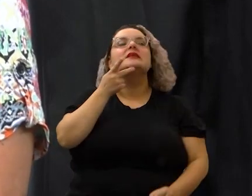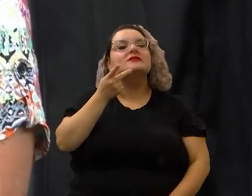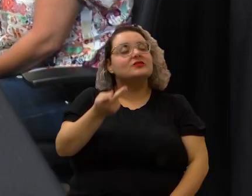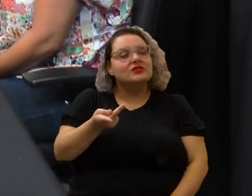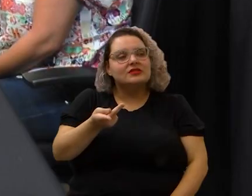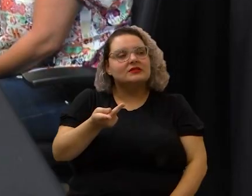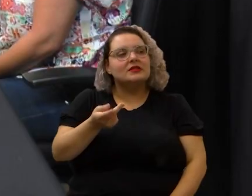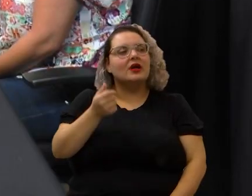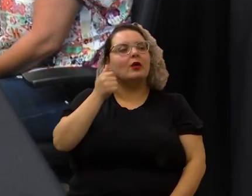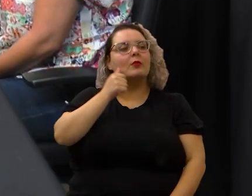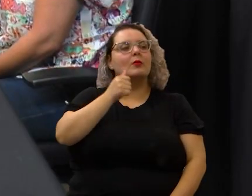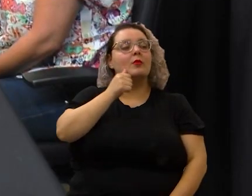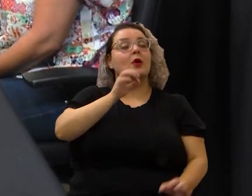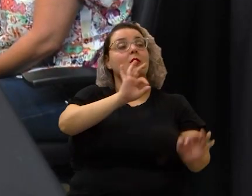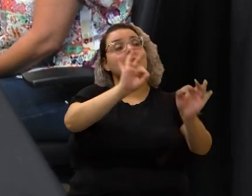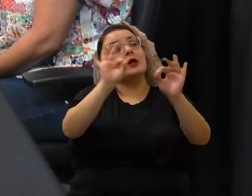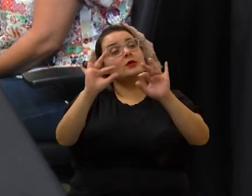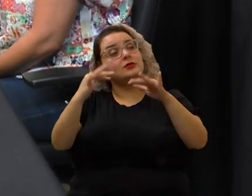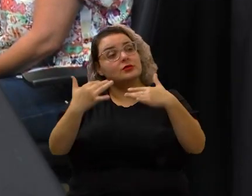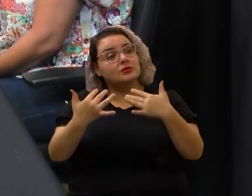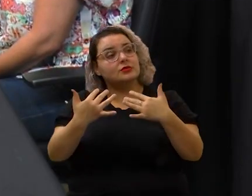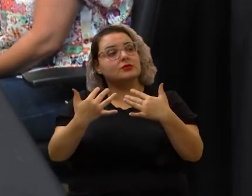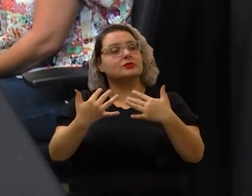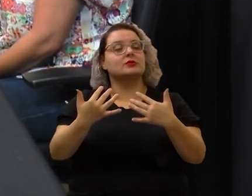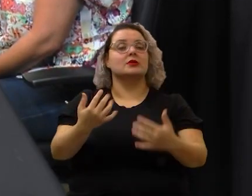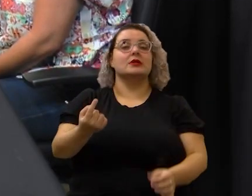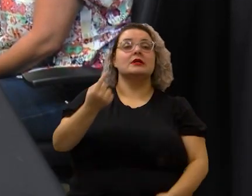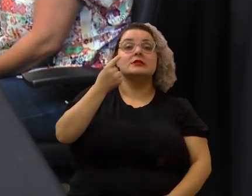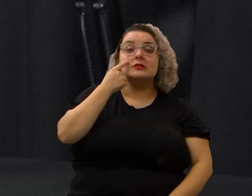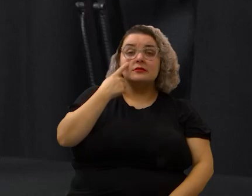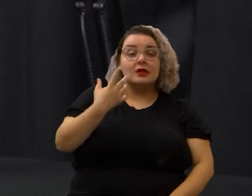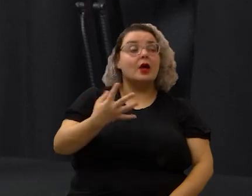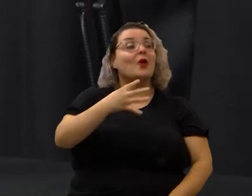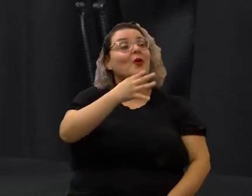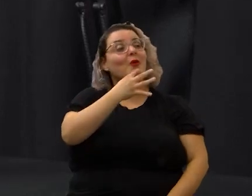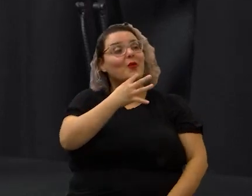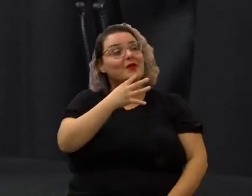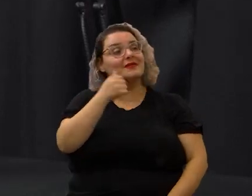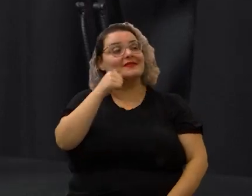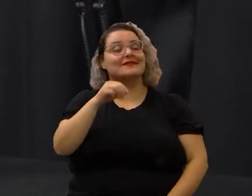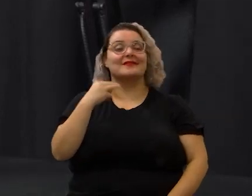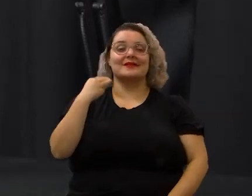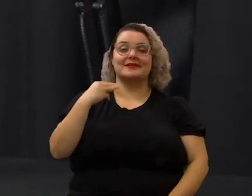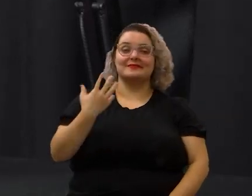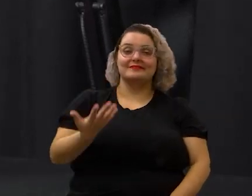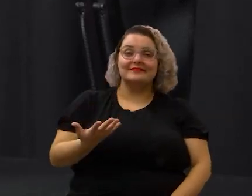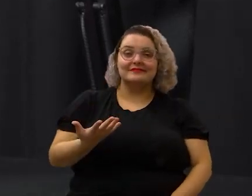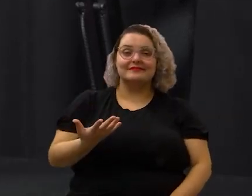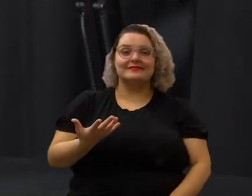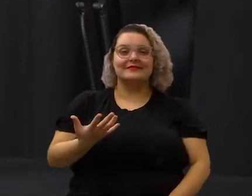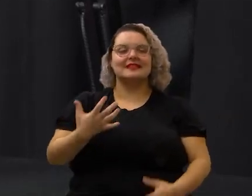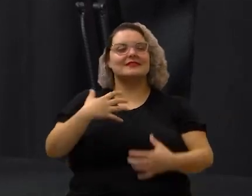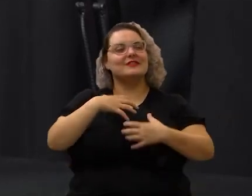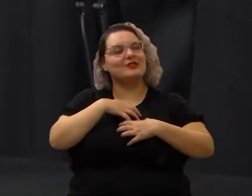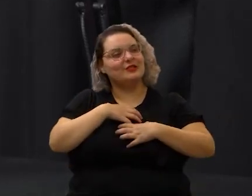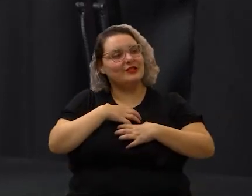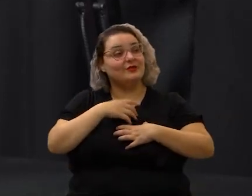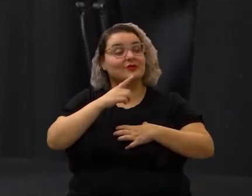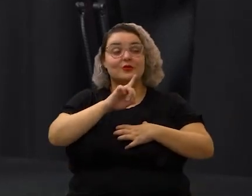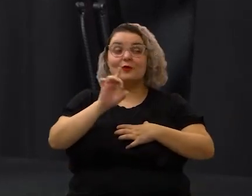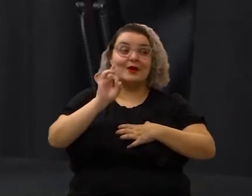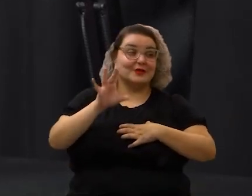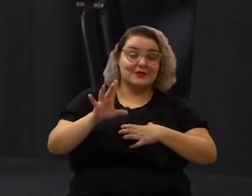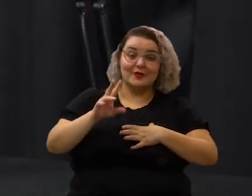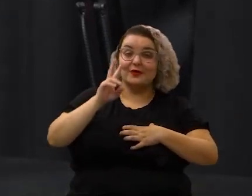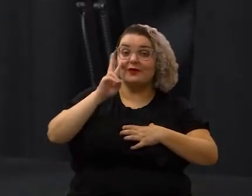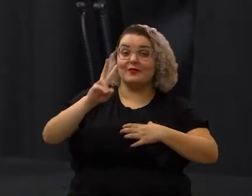você diria para uma mulher que esteja nos assistindo, que esteja vendo, conhecendo a Mariana, esse lado